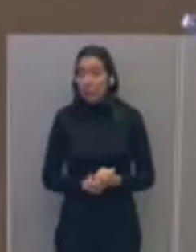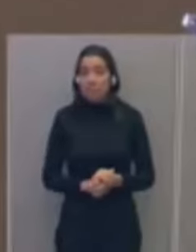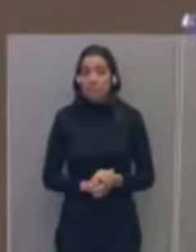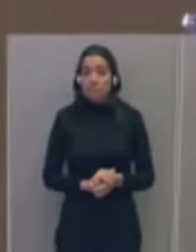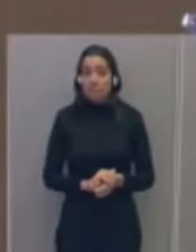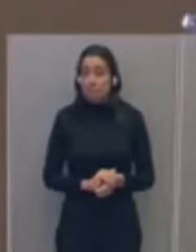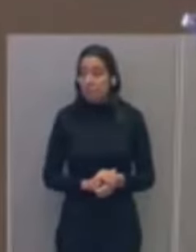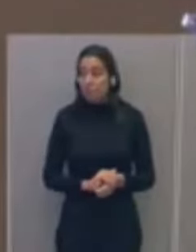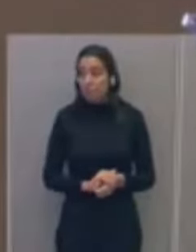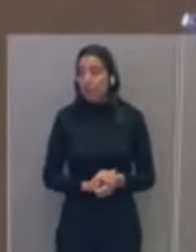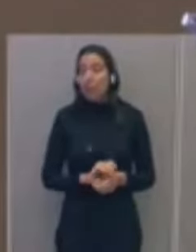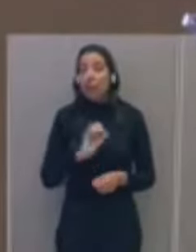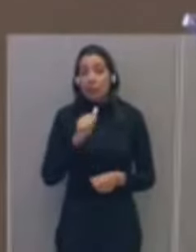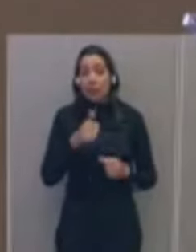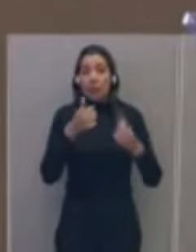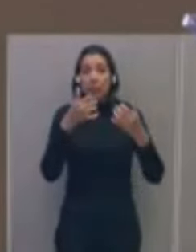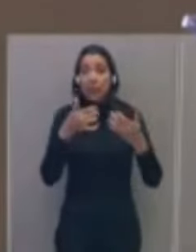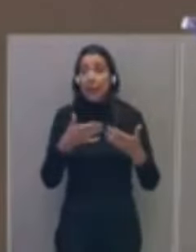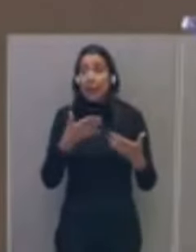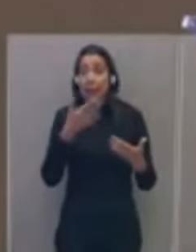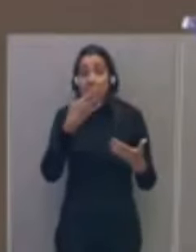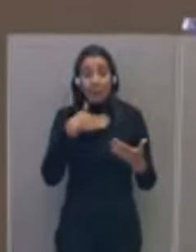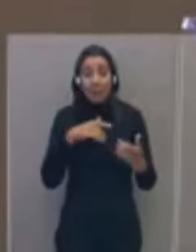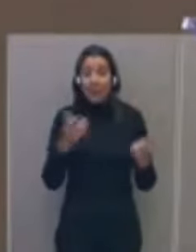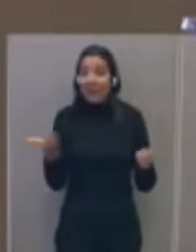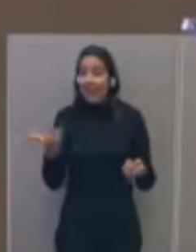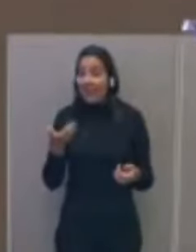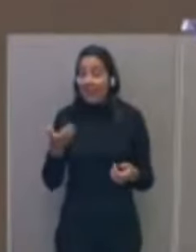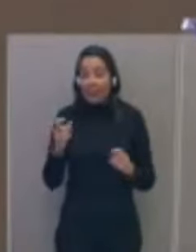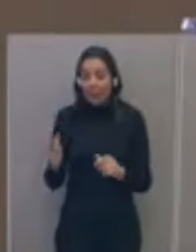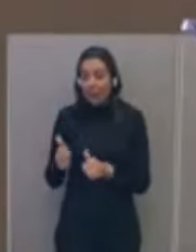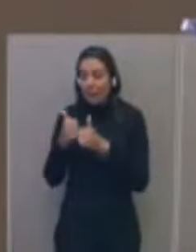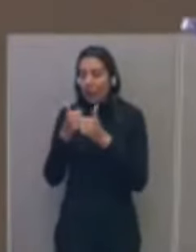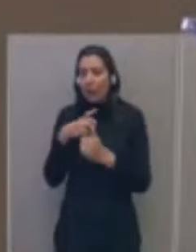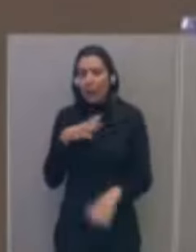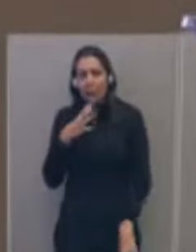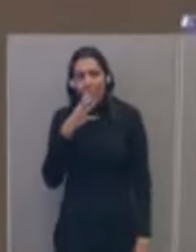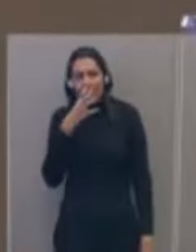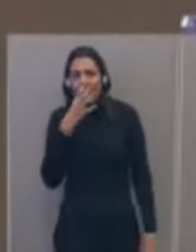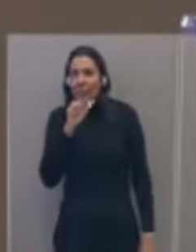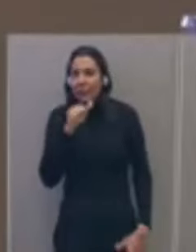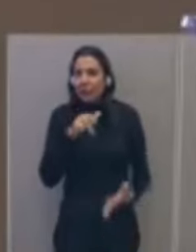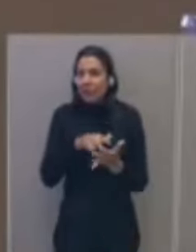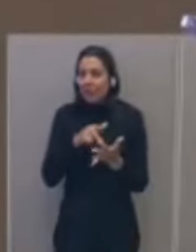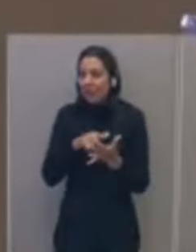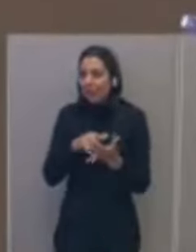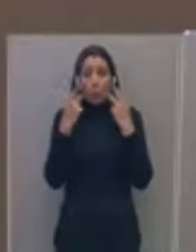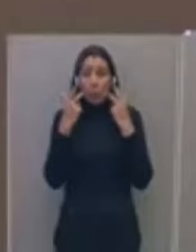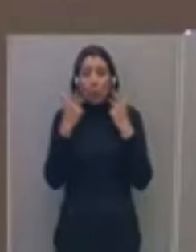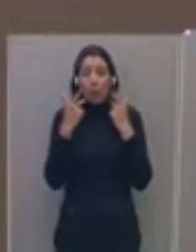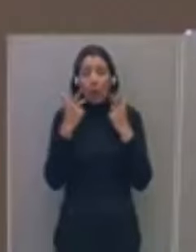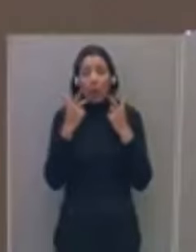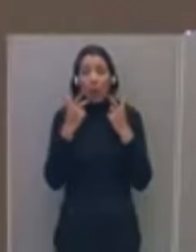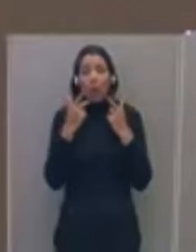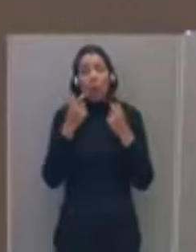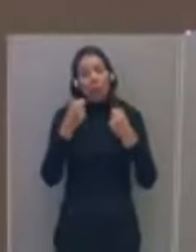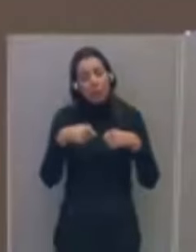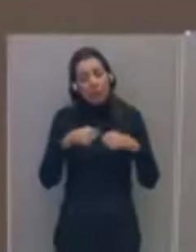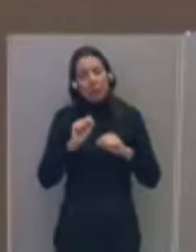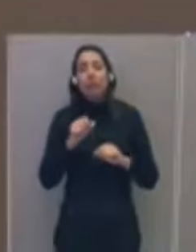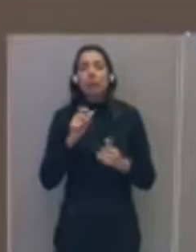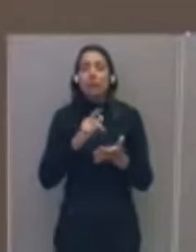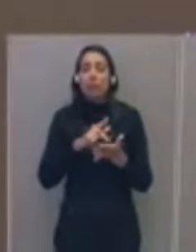E posso dizer que é o meu tipo favorito de plano. Ambicioso, mas factível, exequível. O plano deve